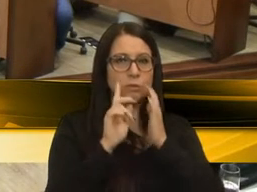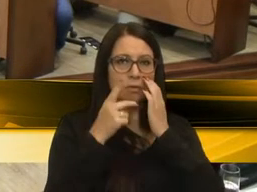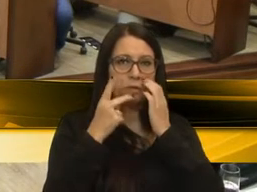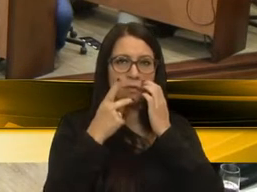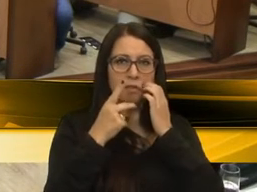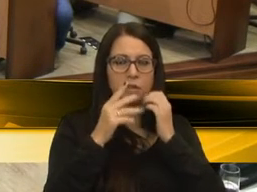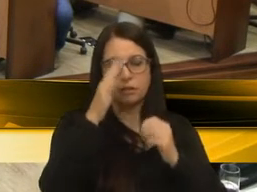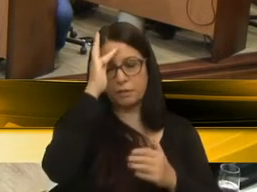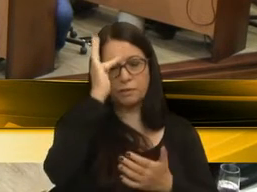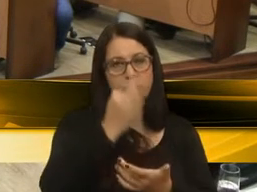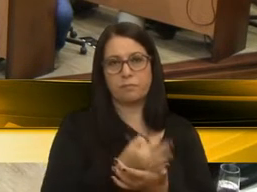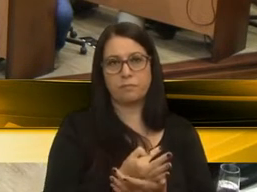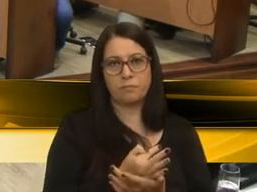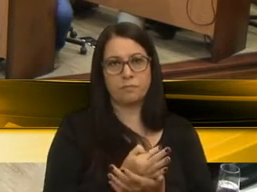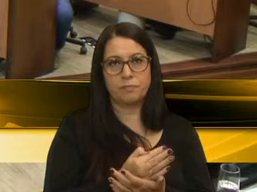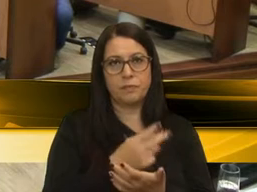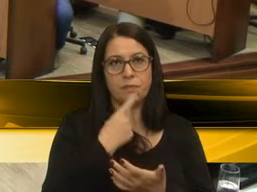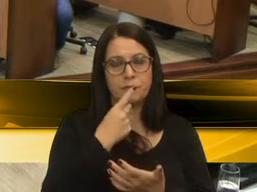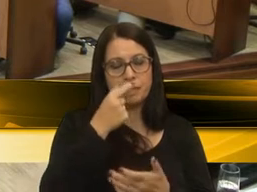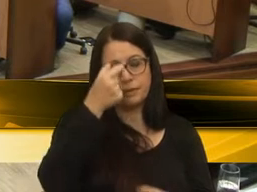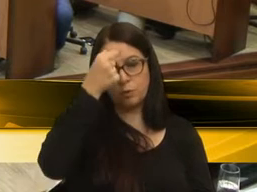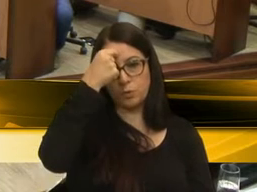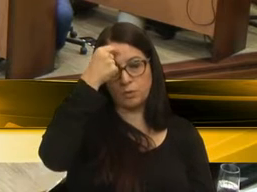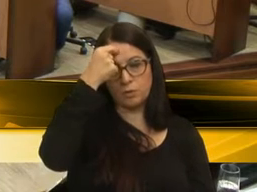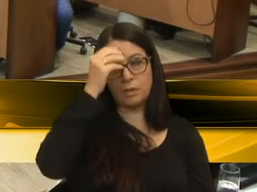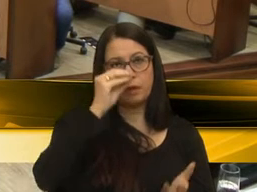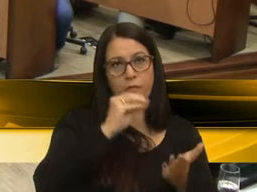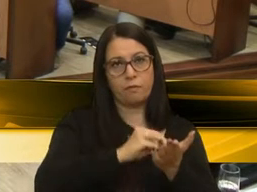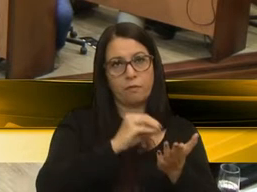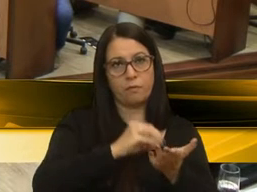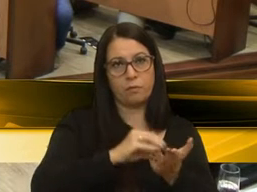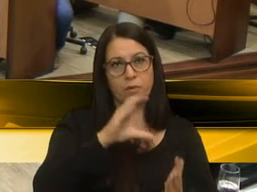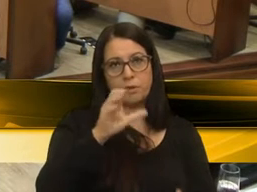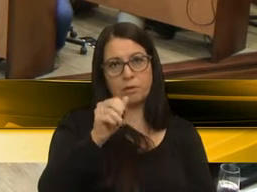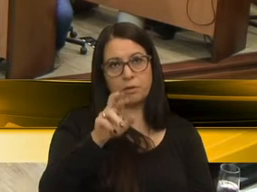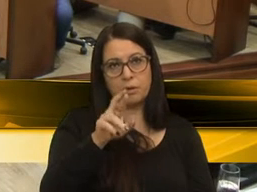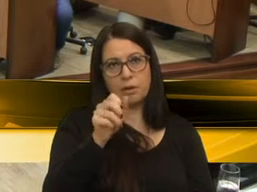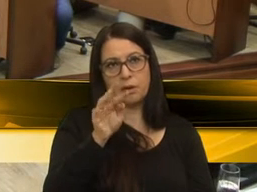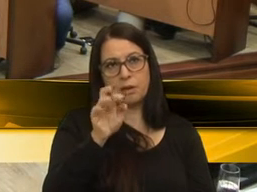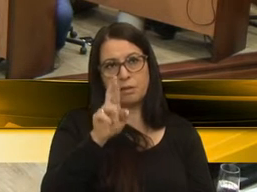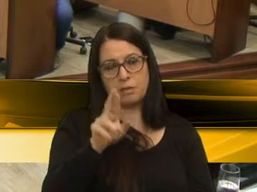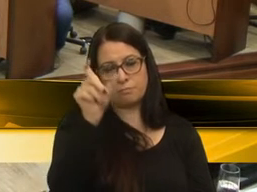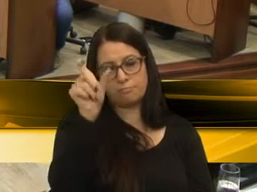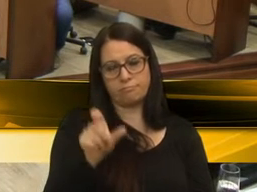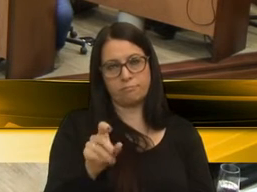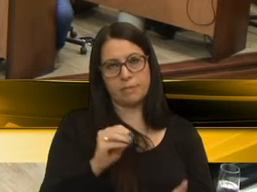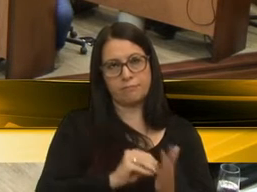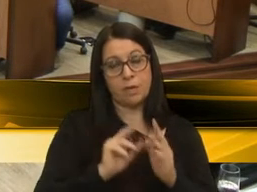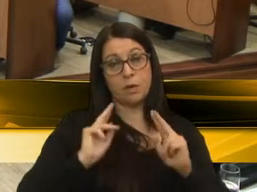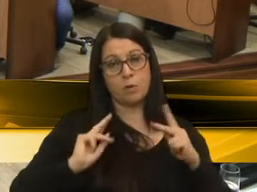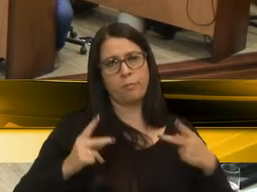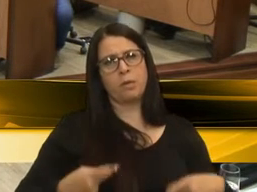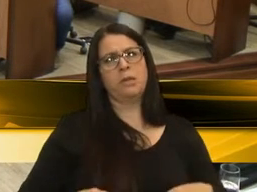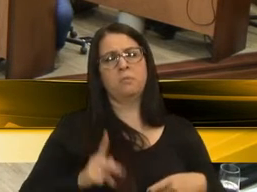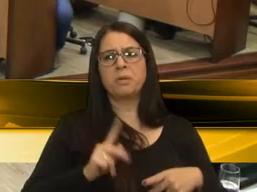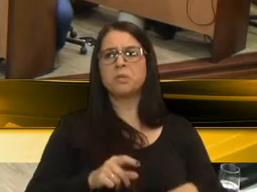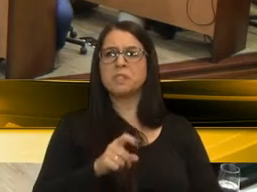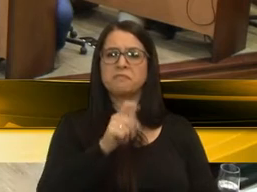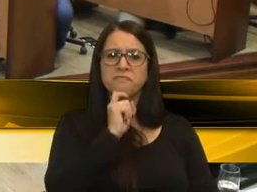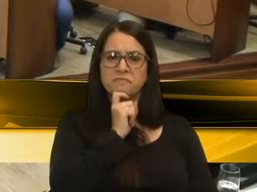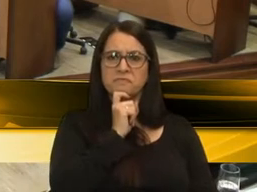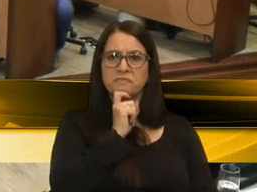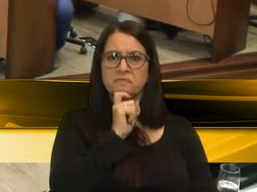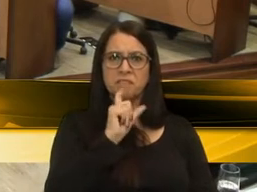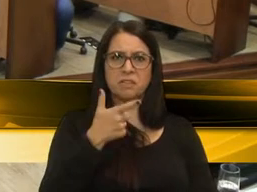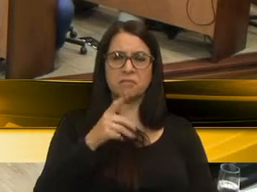questão da fé, né? Eu já falo que a questão de consciência é falta de caratismo. É uma questão desumana, uma pessoa fria, sem